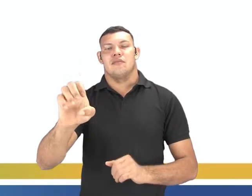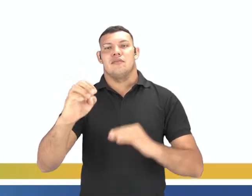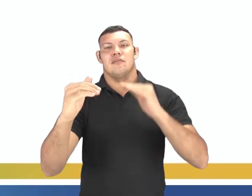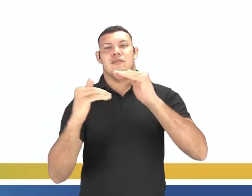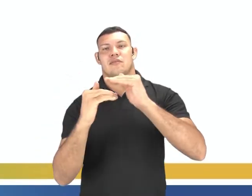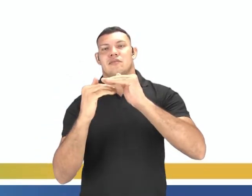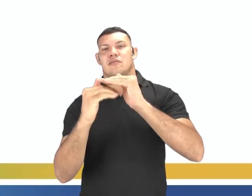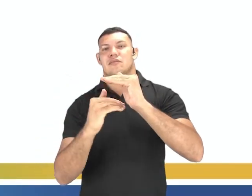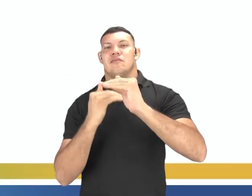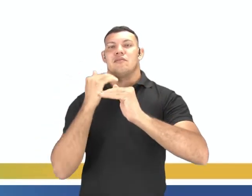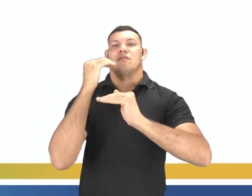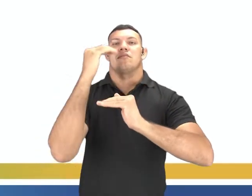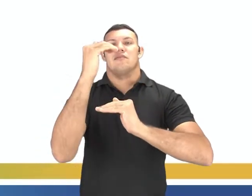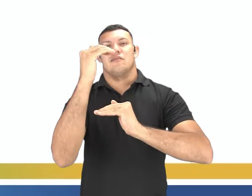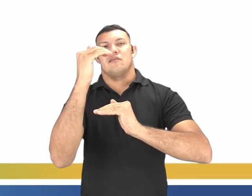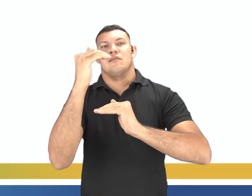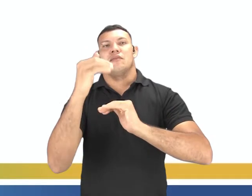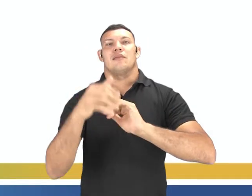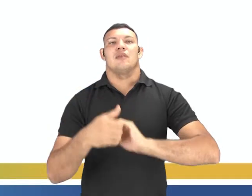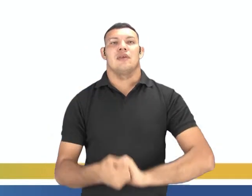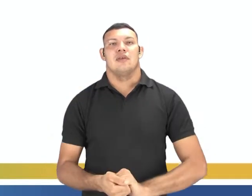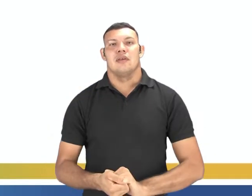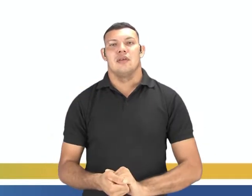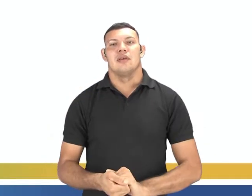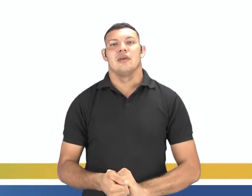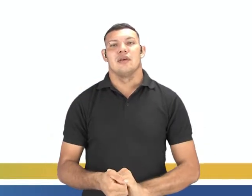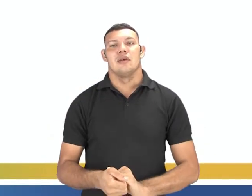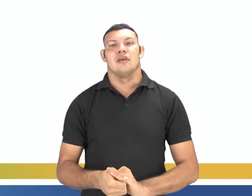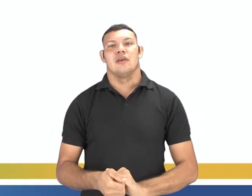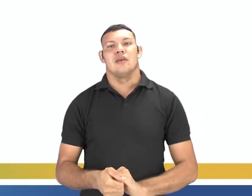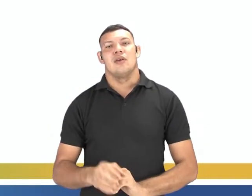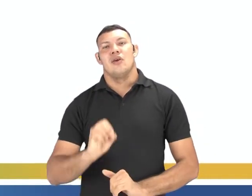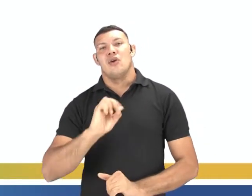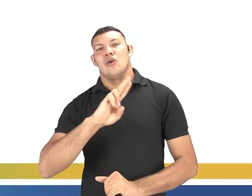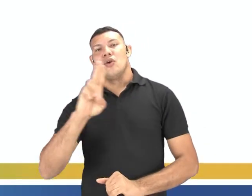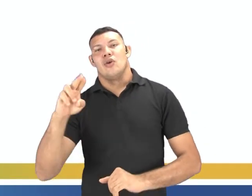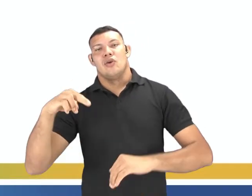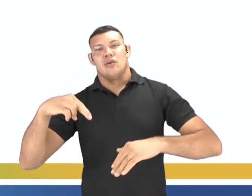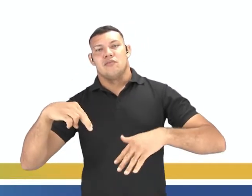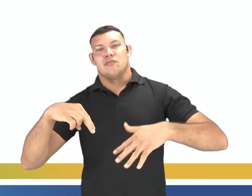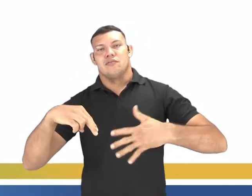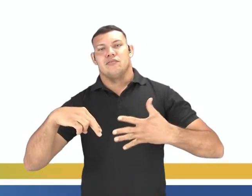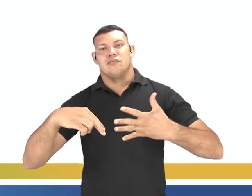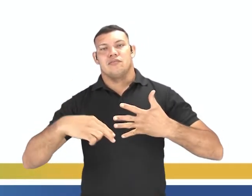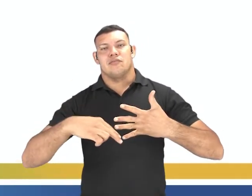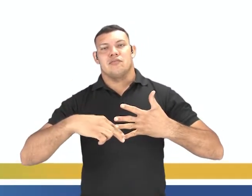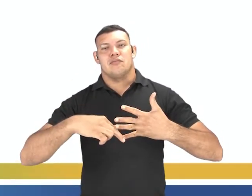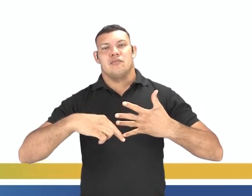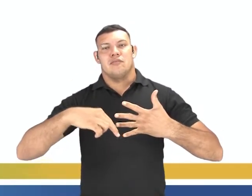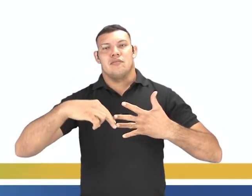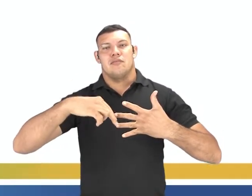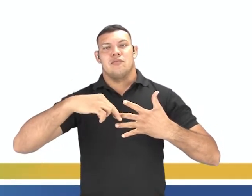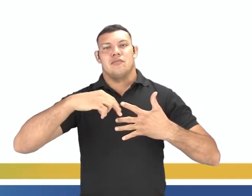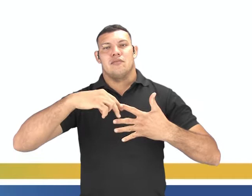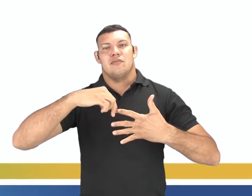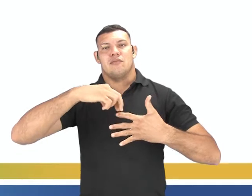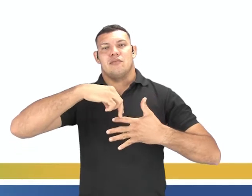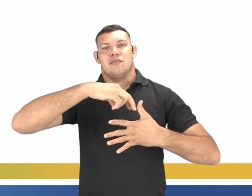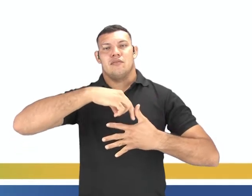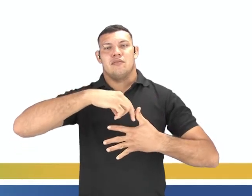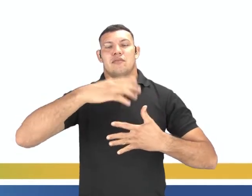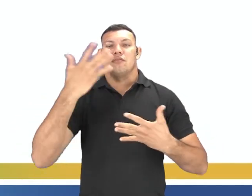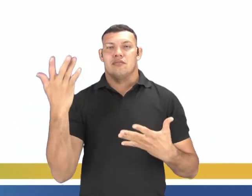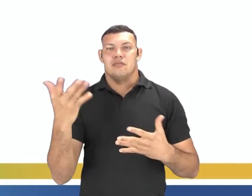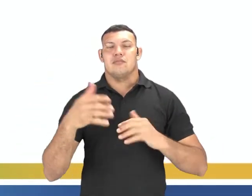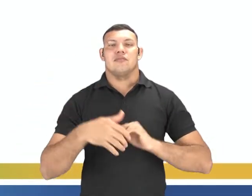eu tenho um cargo e eu vou ascender na minha profissão. Então, eu vou melhorar de cargo,